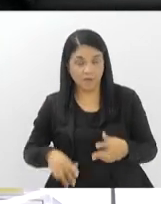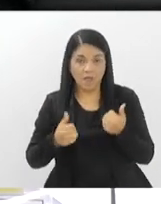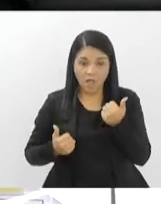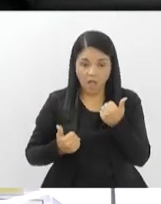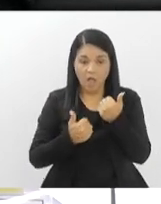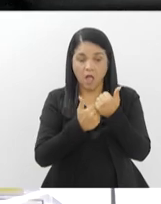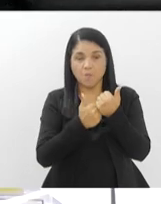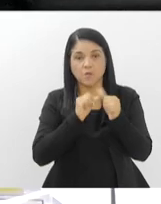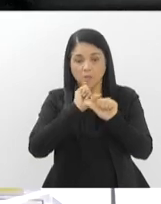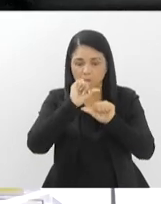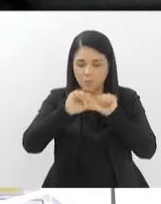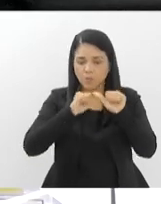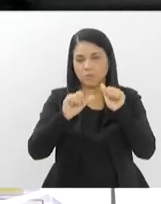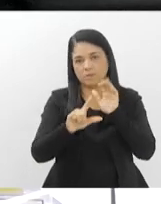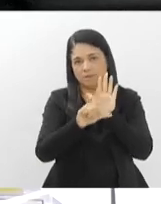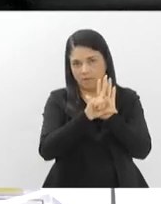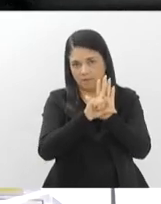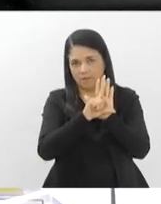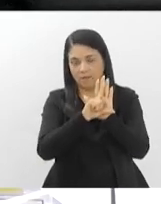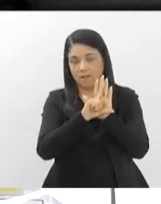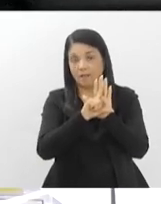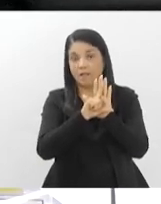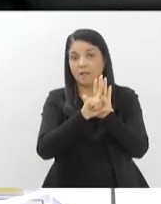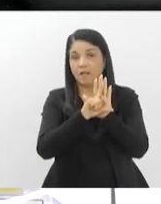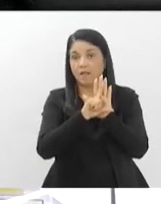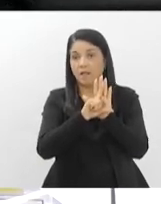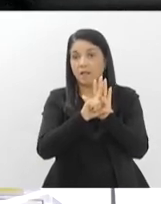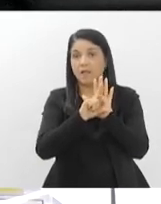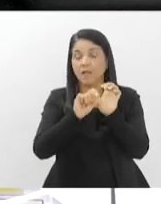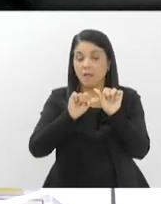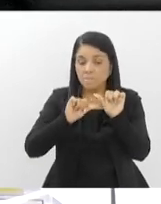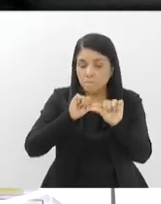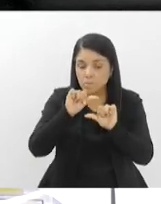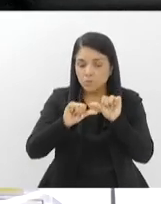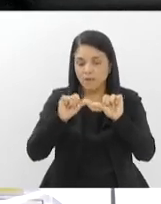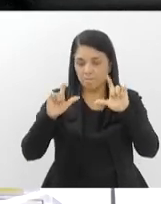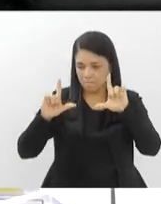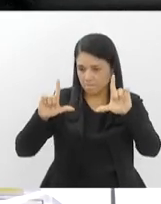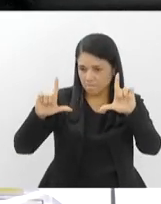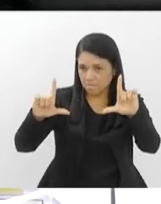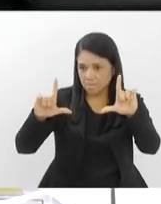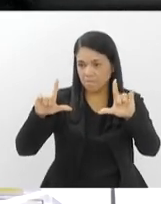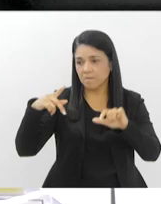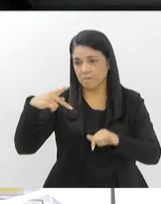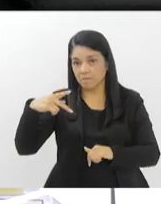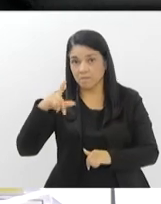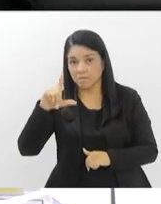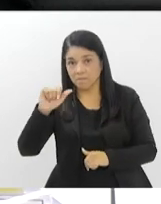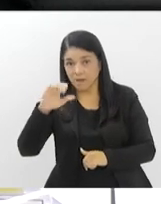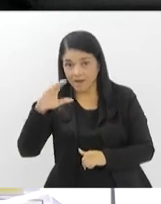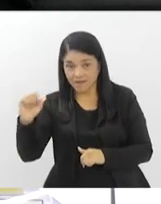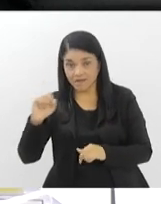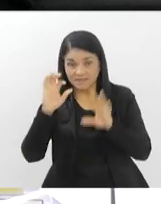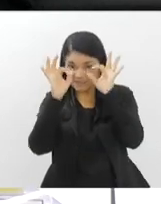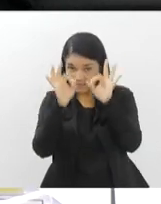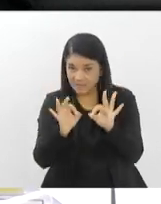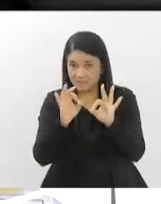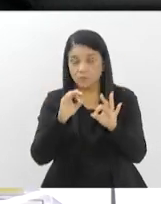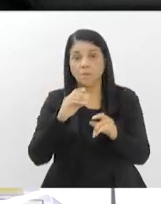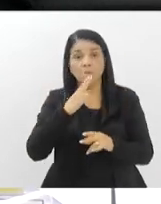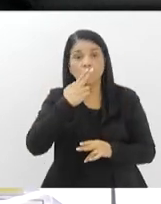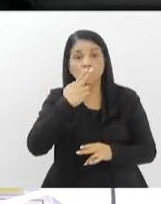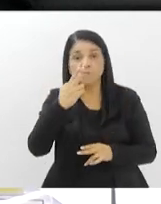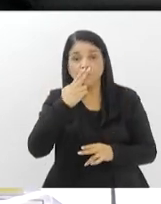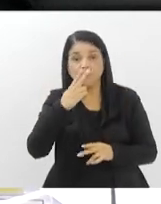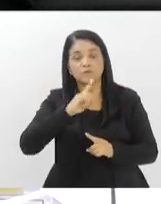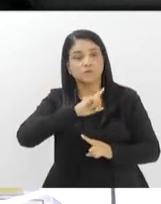apoiada nessa mudança da lei, é mudar a conformação da placa, que a placa está correta, é proibido fumar. Se